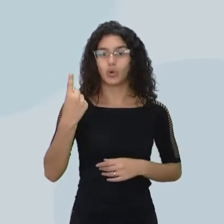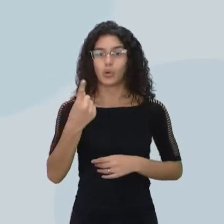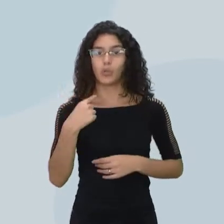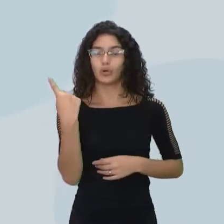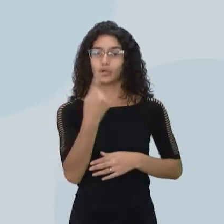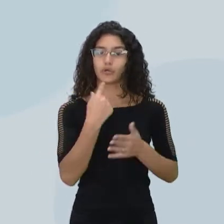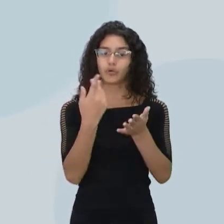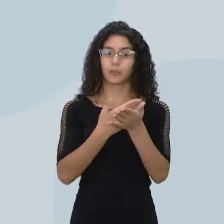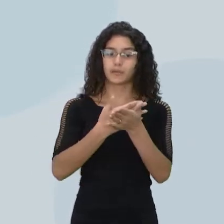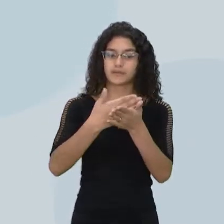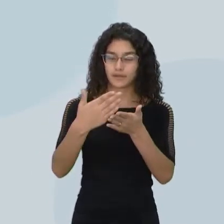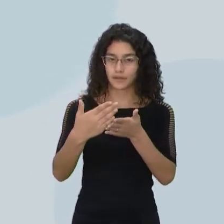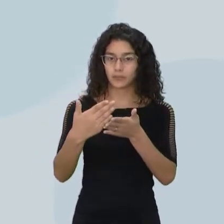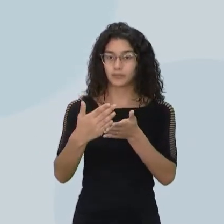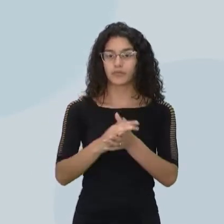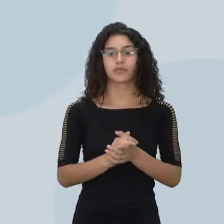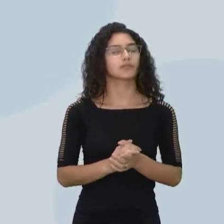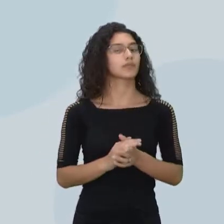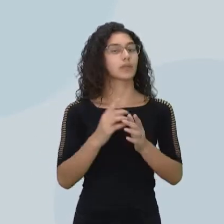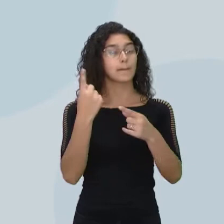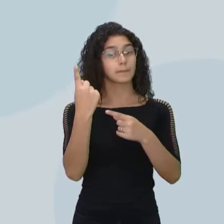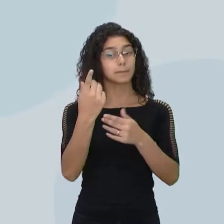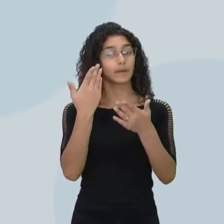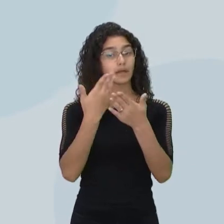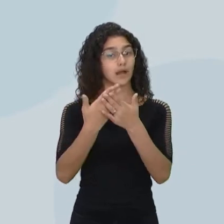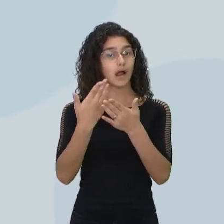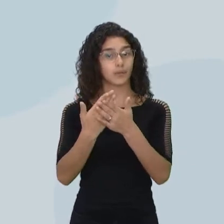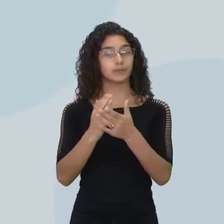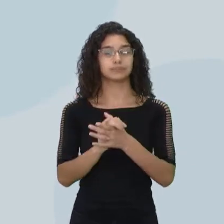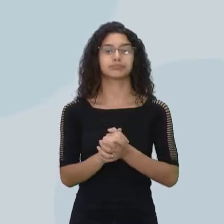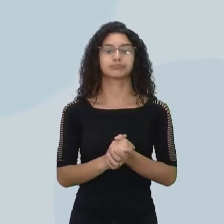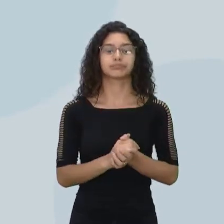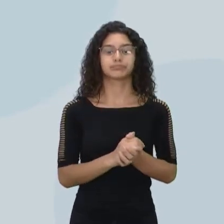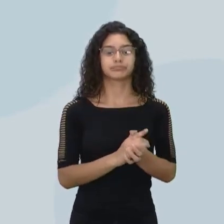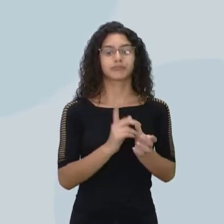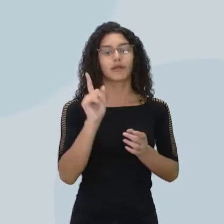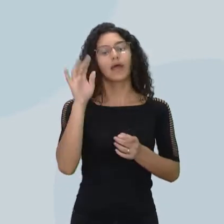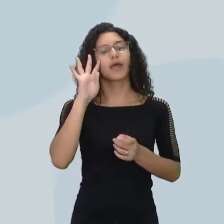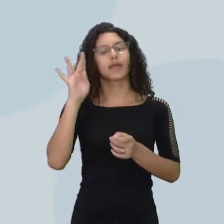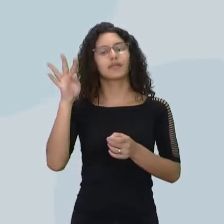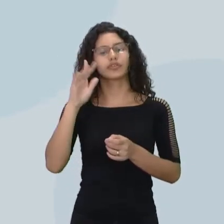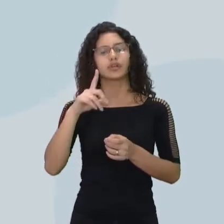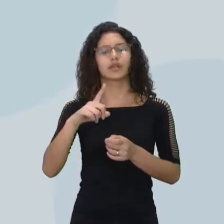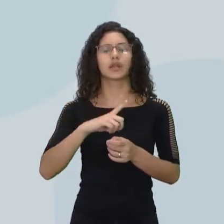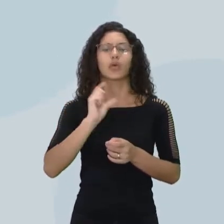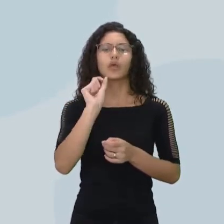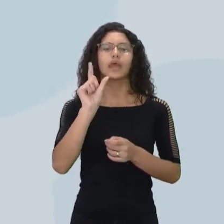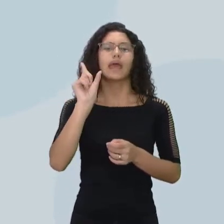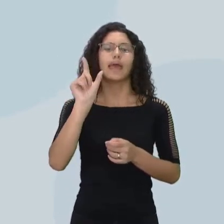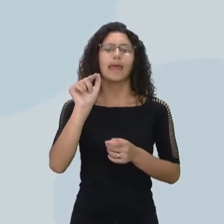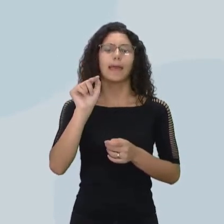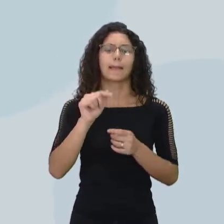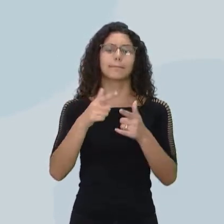nós começaremos agora, a primeira aula da introdução, é refletir sobre o que